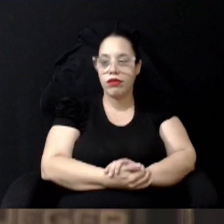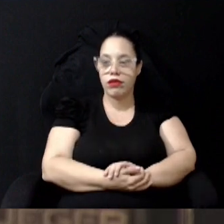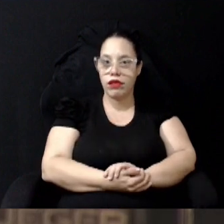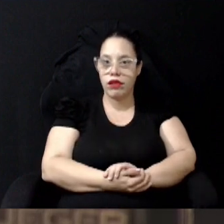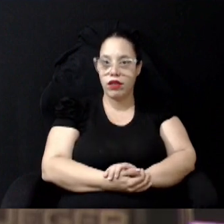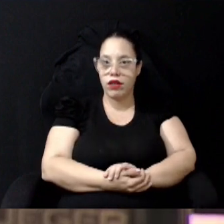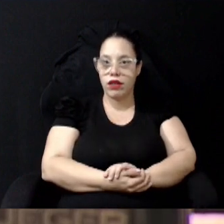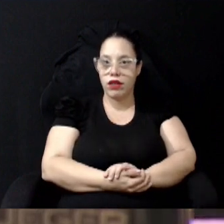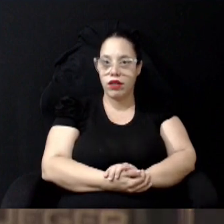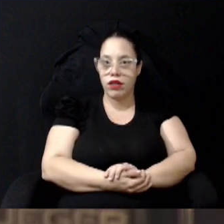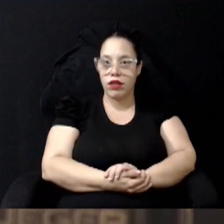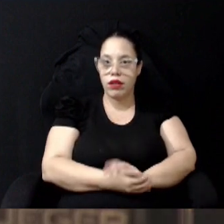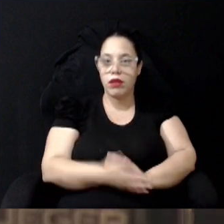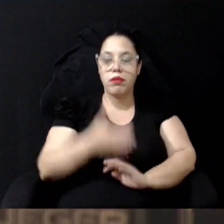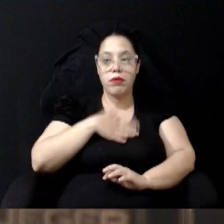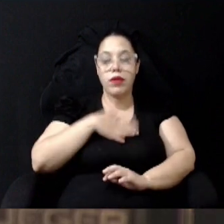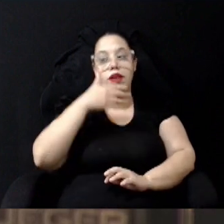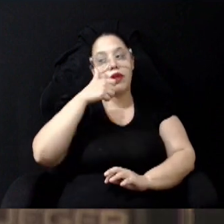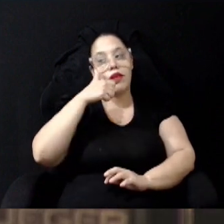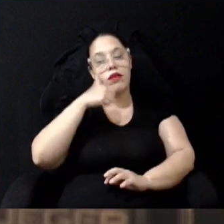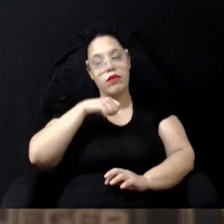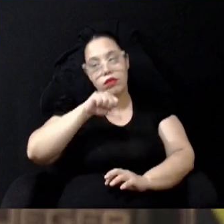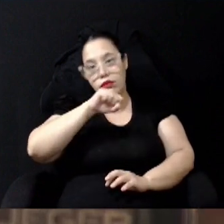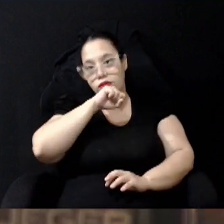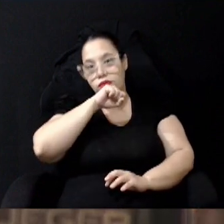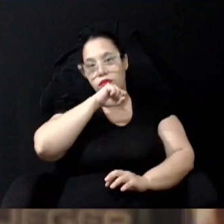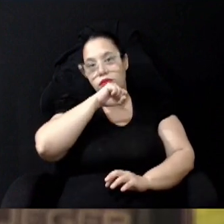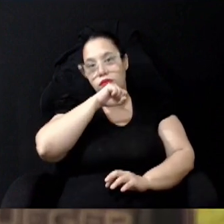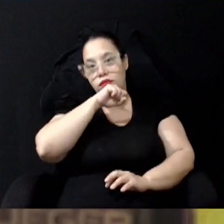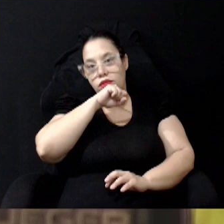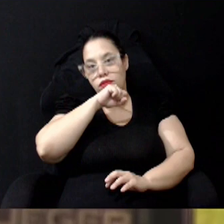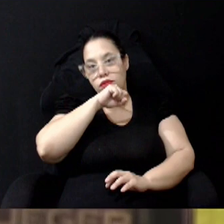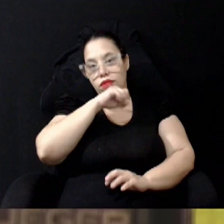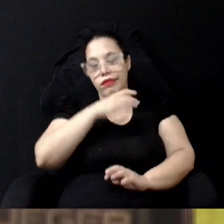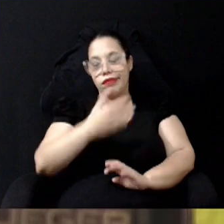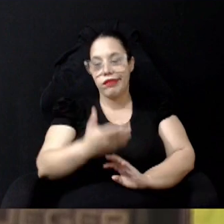minha mãe, Orminda Pires de Oliveira, certo?